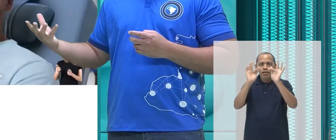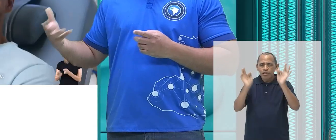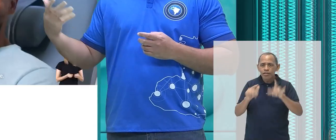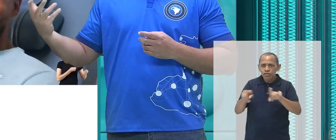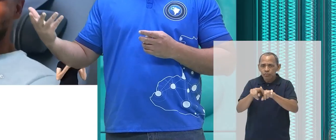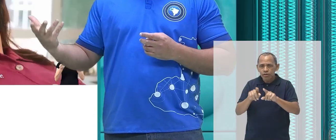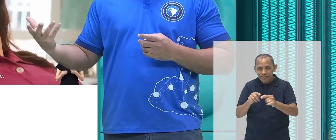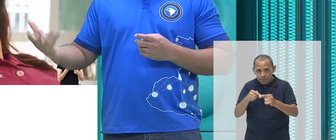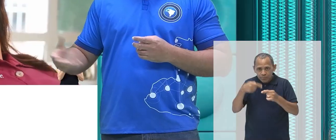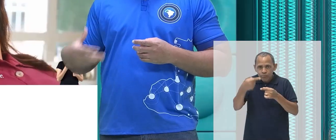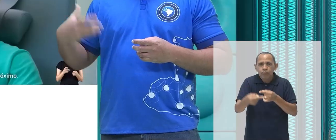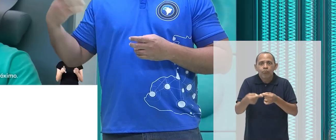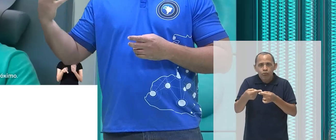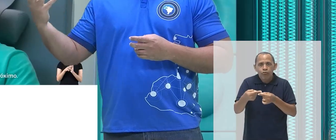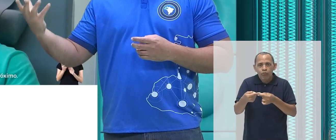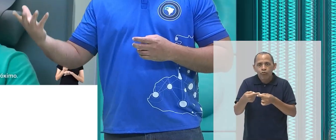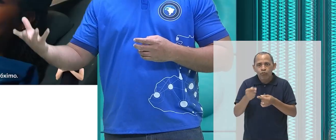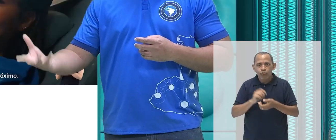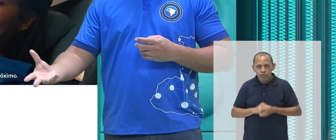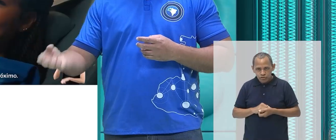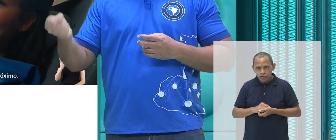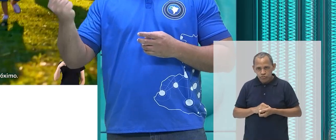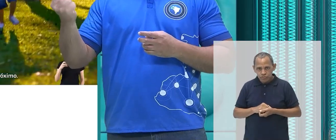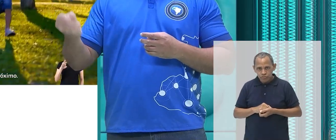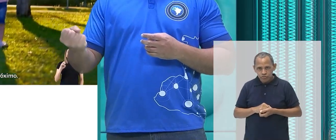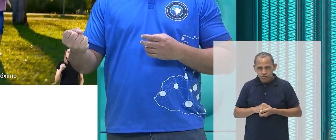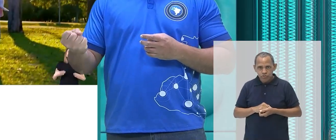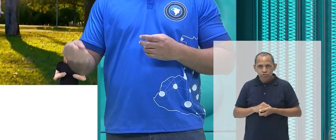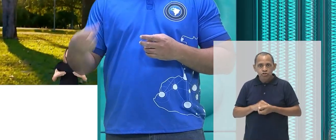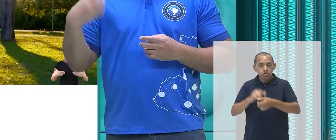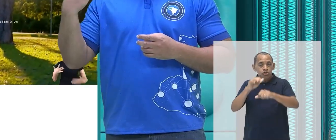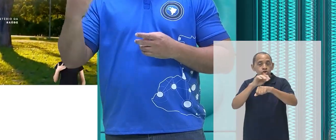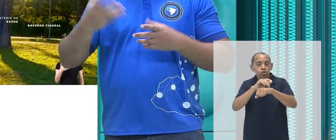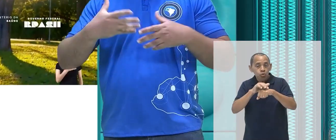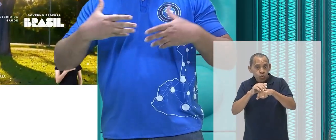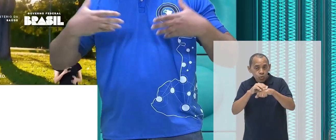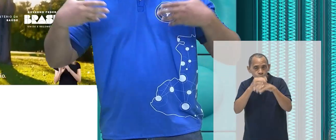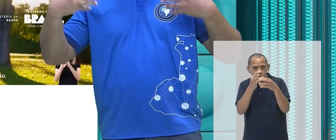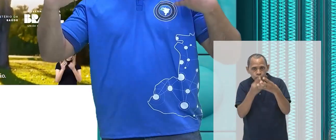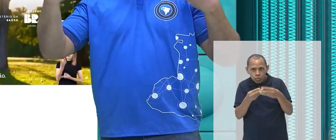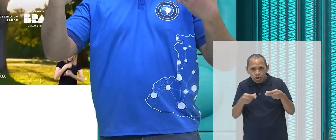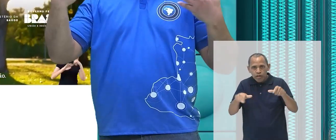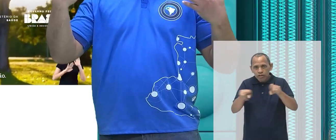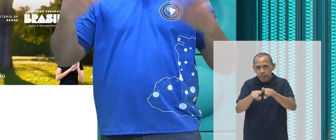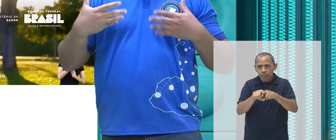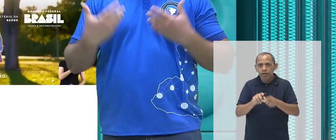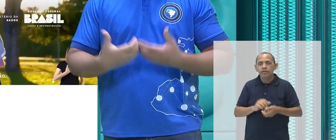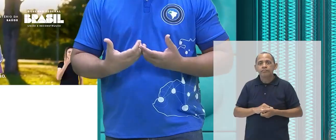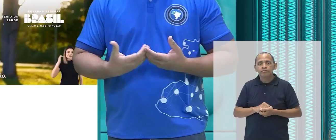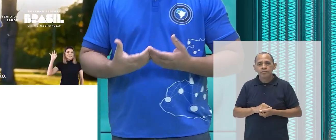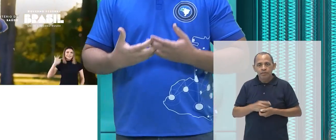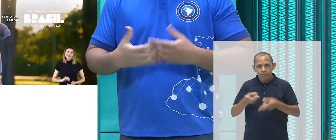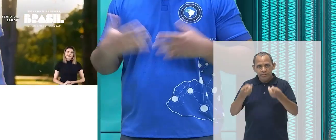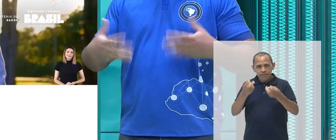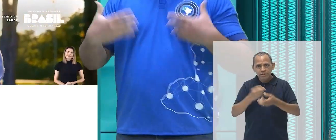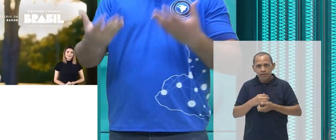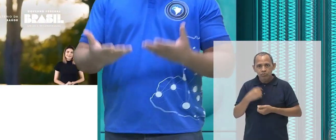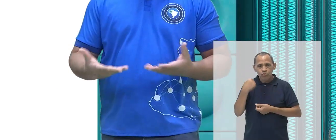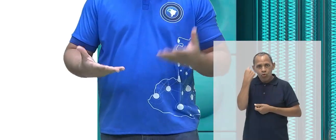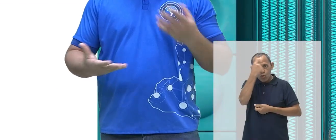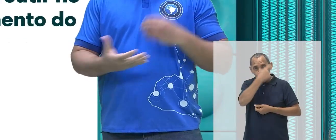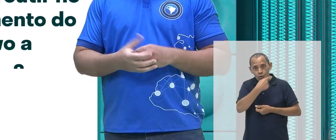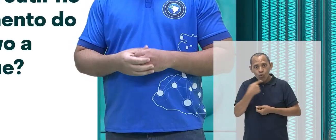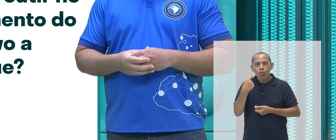perceba que as pessoas que estão doando sangue também estão realizando o ato de doar sangue, estão com a expressão feliz, e tudo